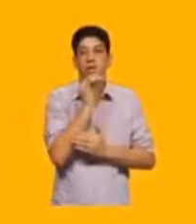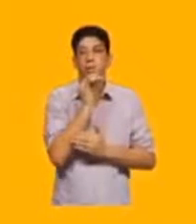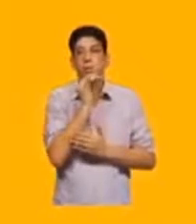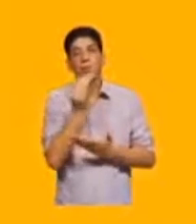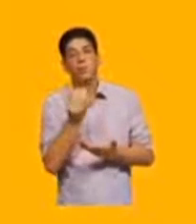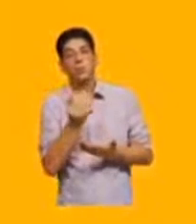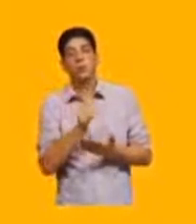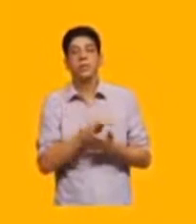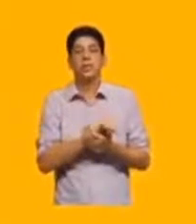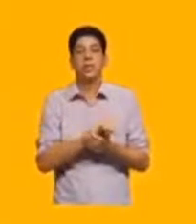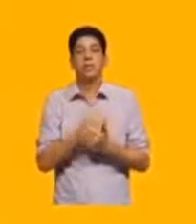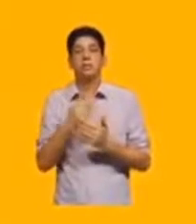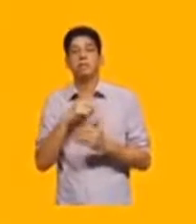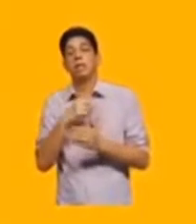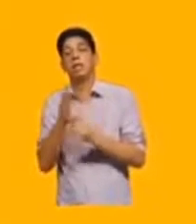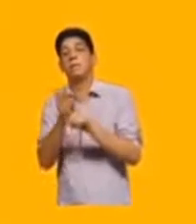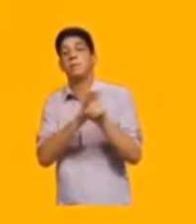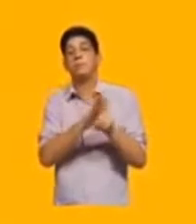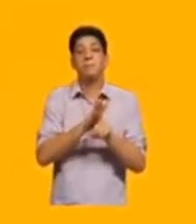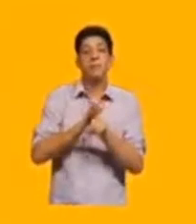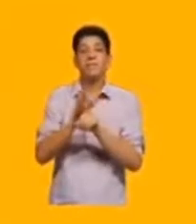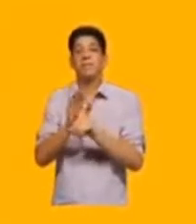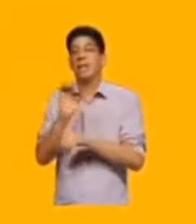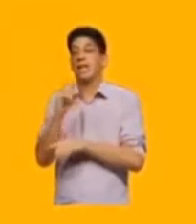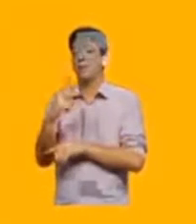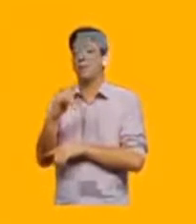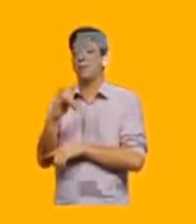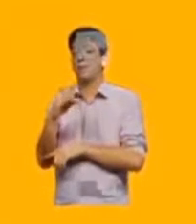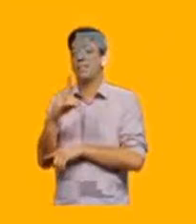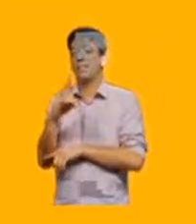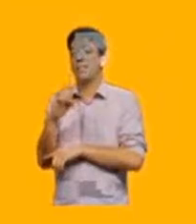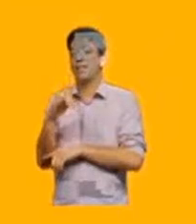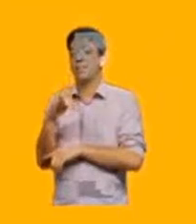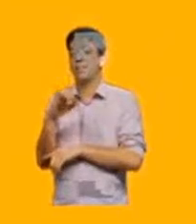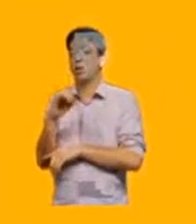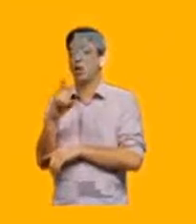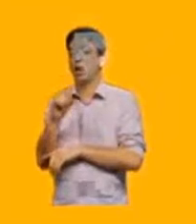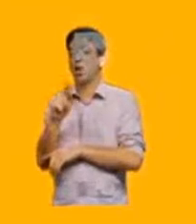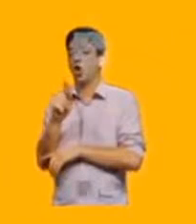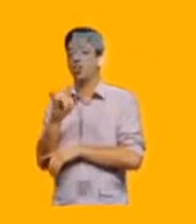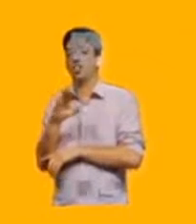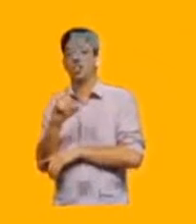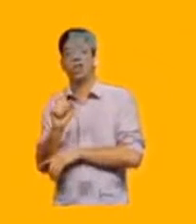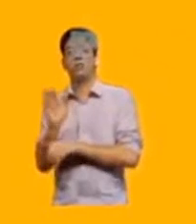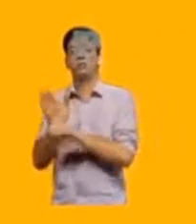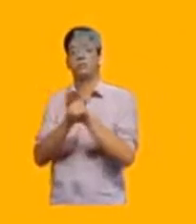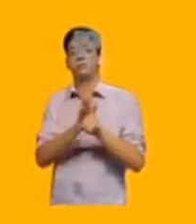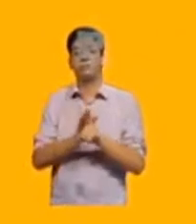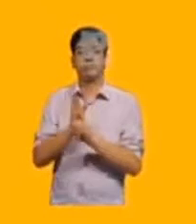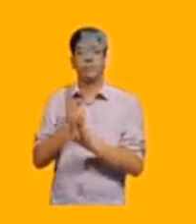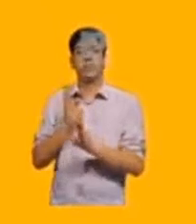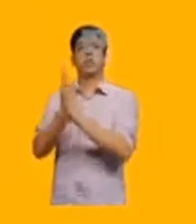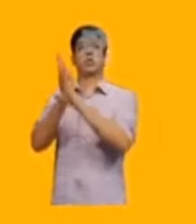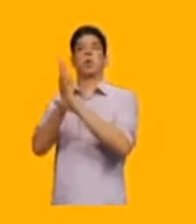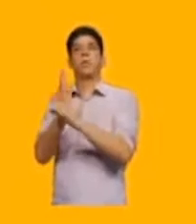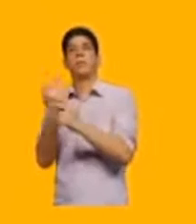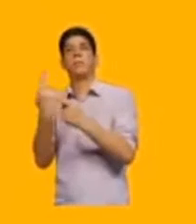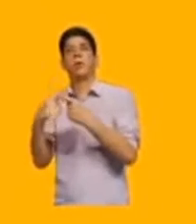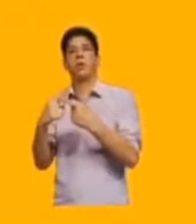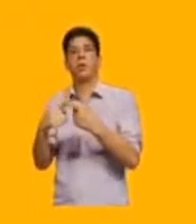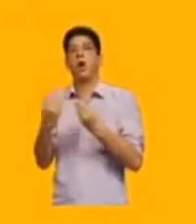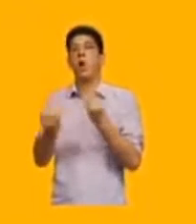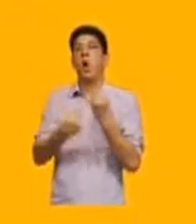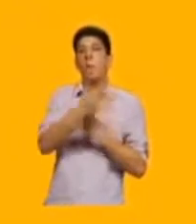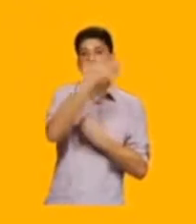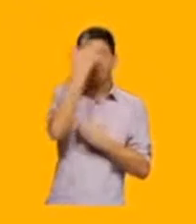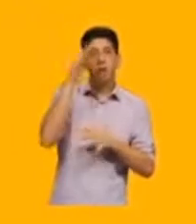posso fazer o estudo epidemiológico, que nós chamamos, investigamos, identificamos as causas, o tipo de pessoa